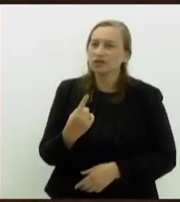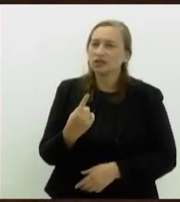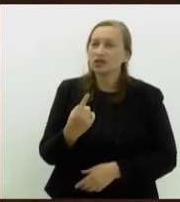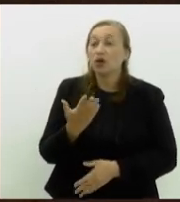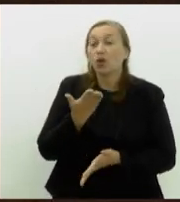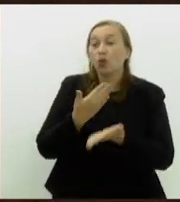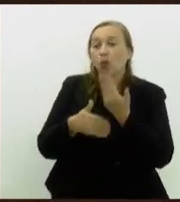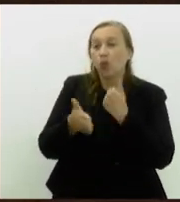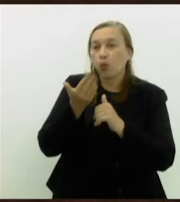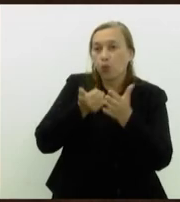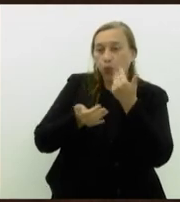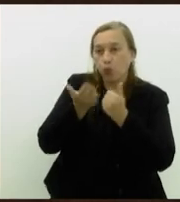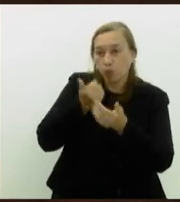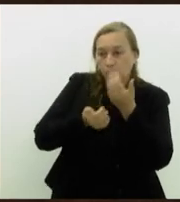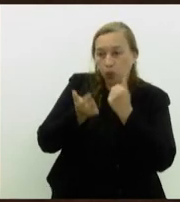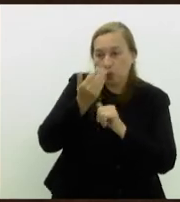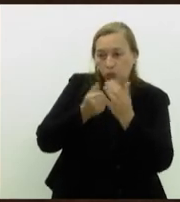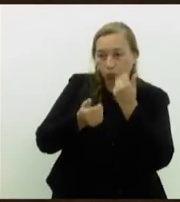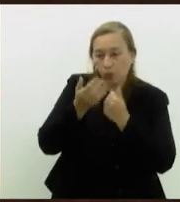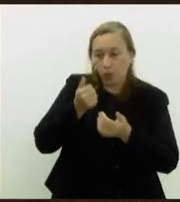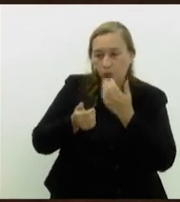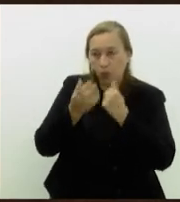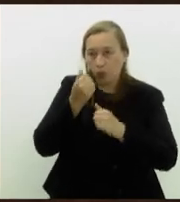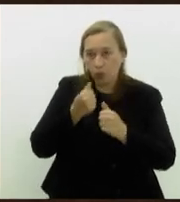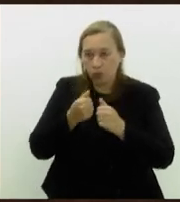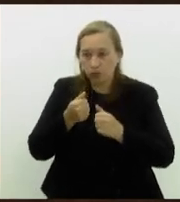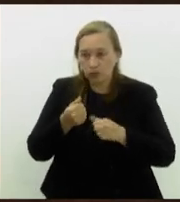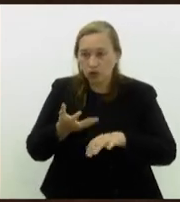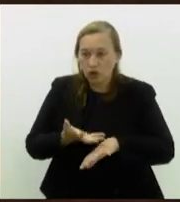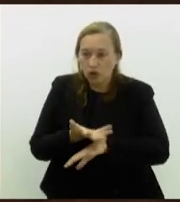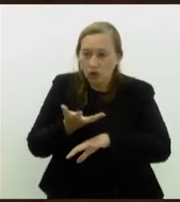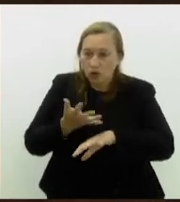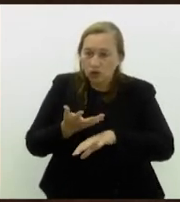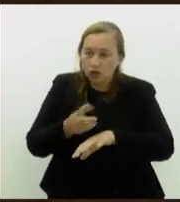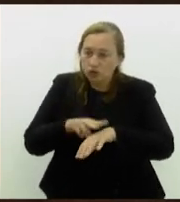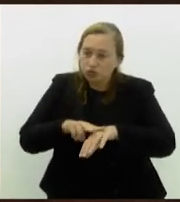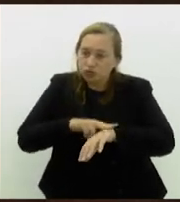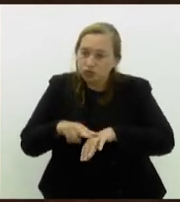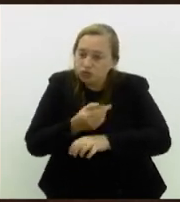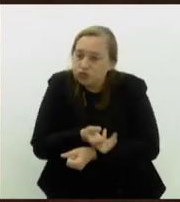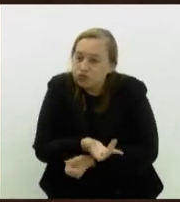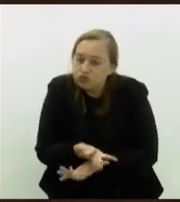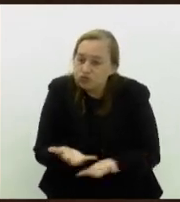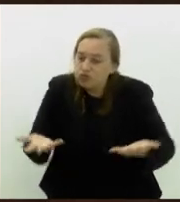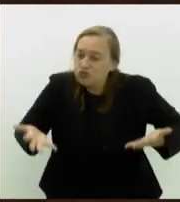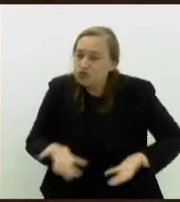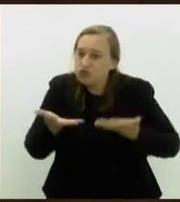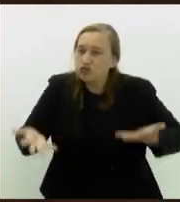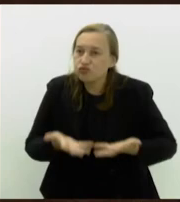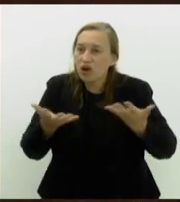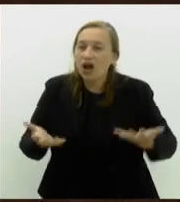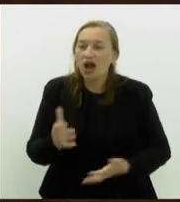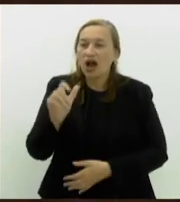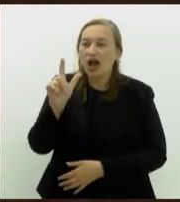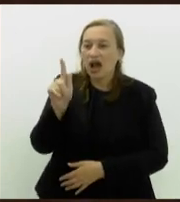de cada dia com agrotóxicos cancerígenos. Nós respiramos um ar contaminado. Nas escolas, o deputado Luiz